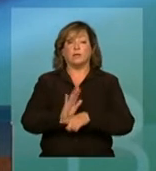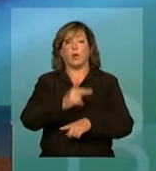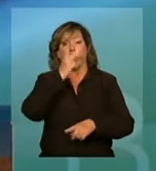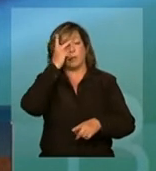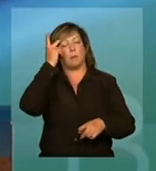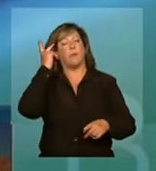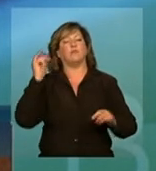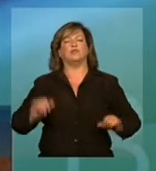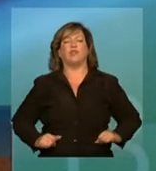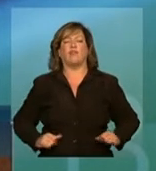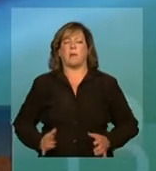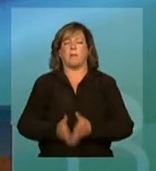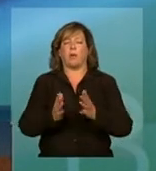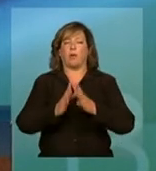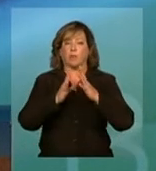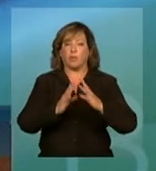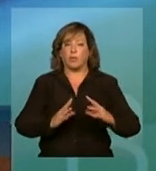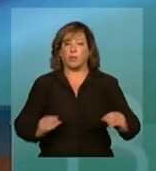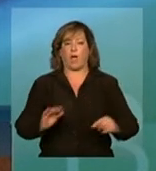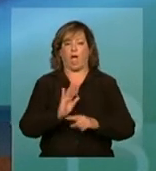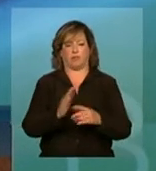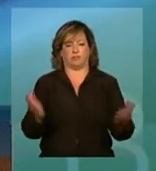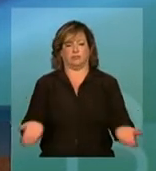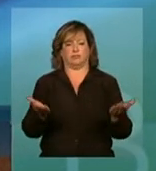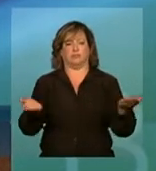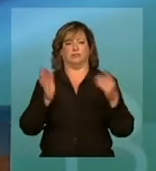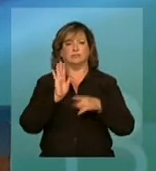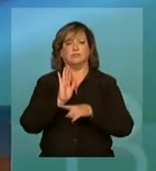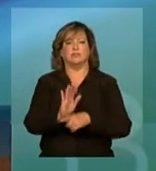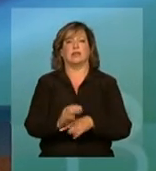da pobreza, ao engrandecê-lo e